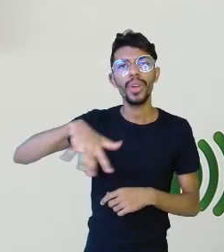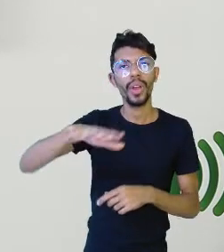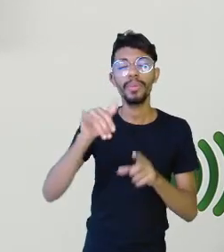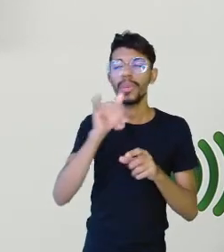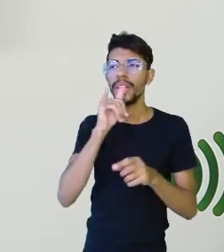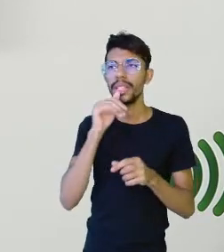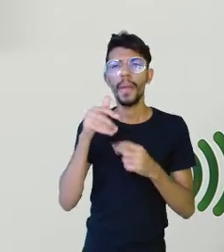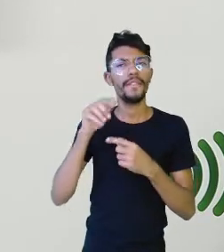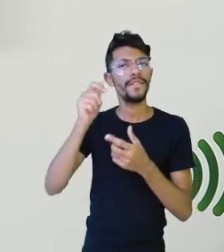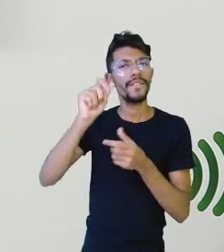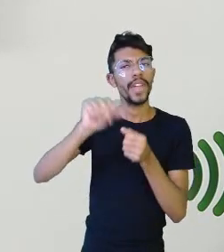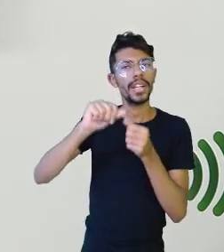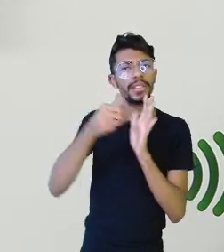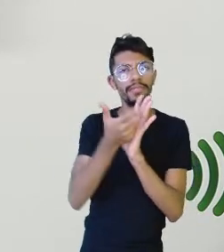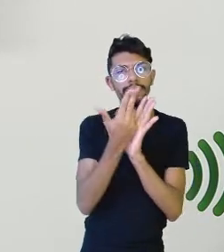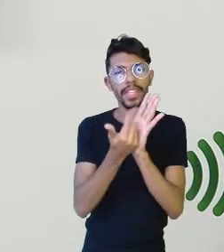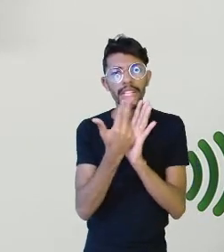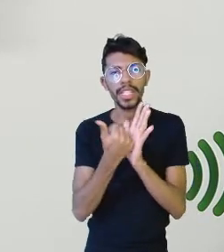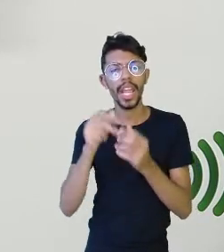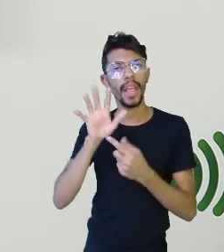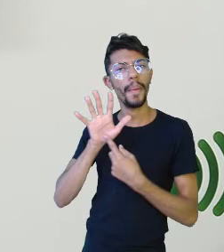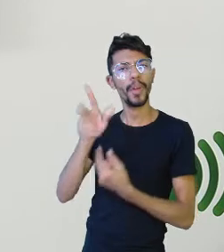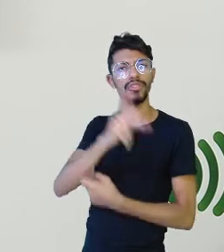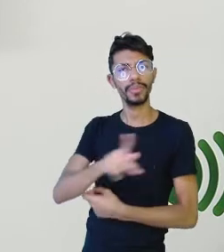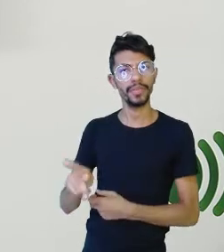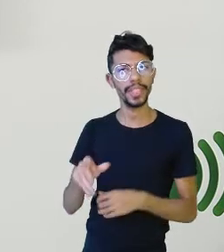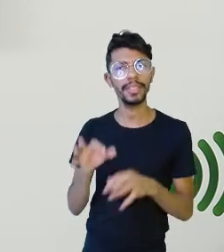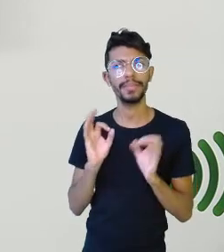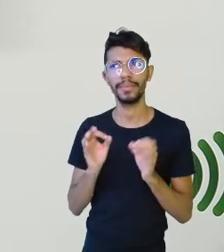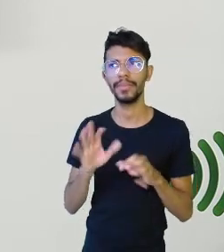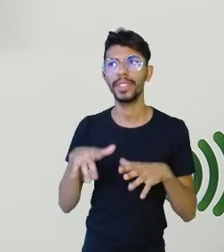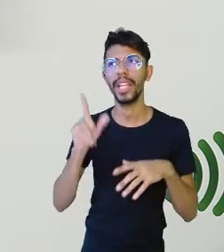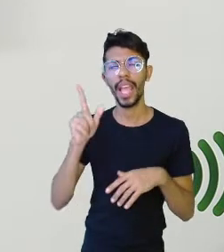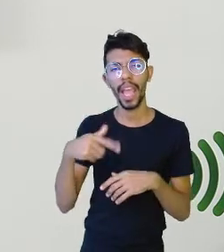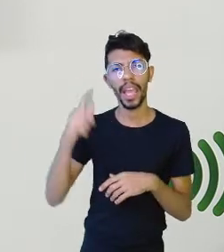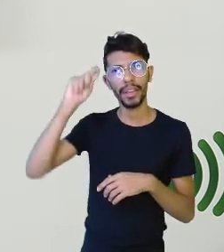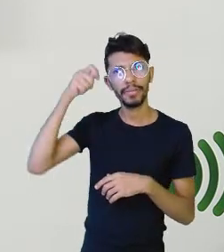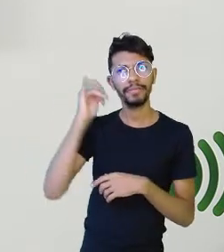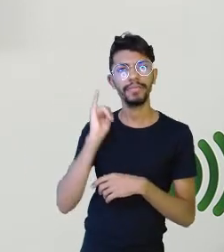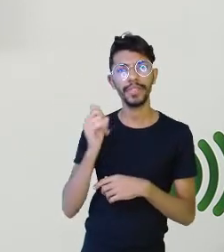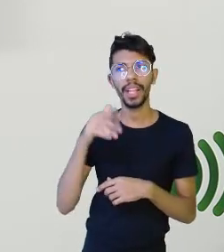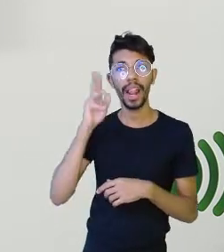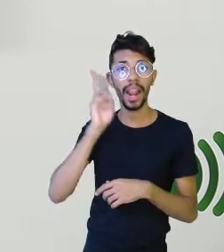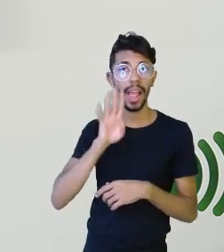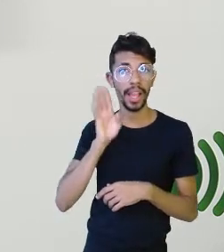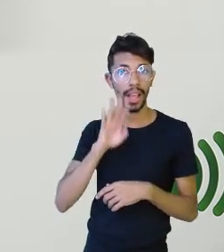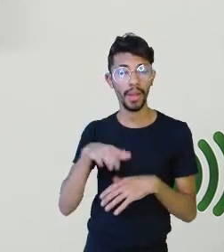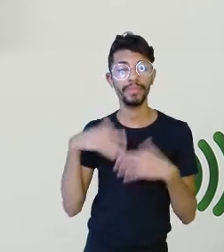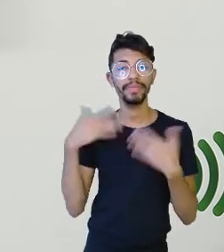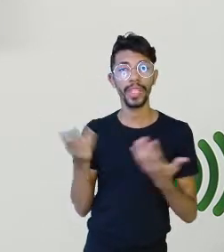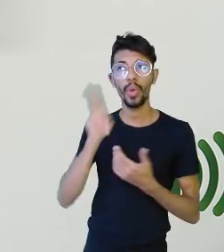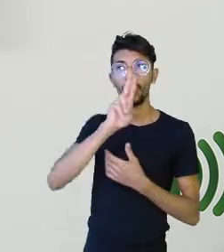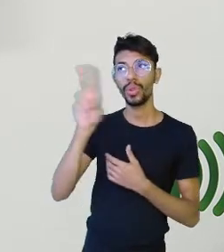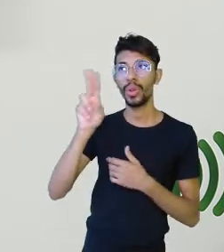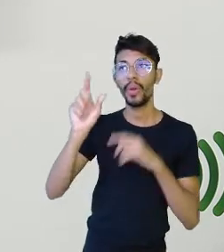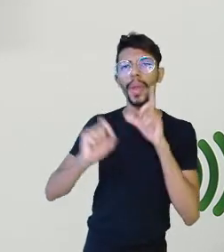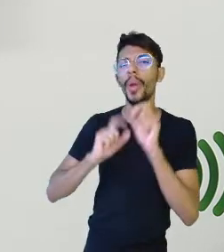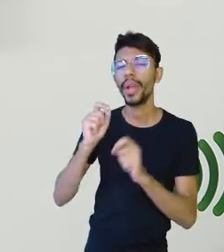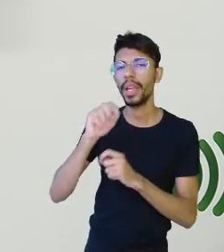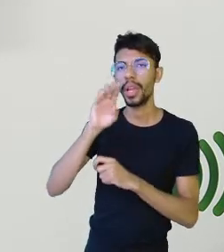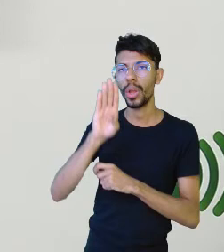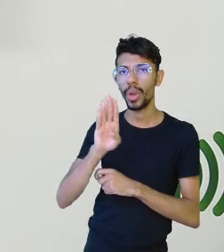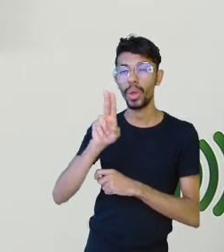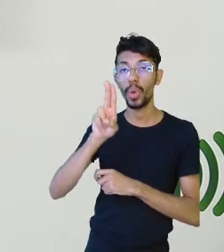ao teu professor. É um conto muito legal. Vamos lá, vamos começar. O nome desse conto é Ubuntu.